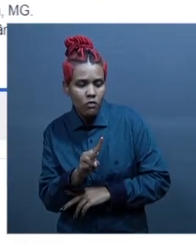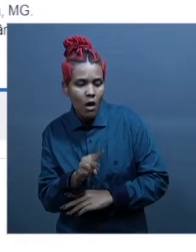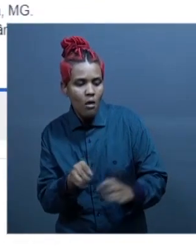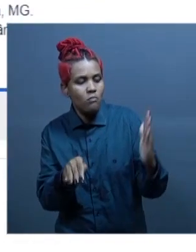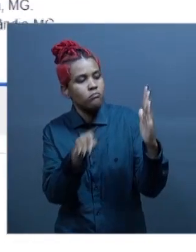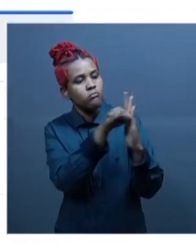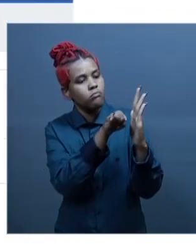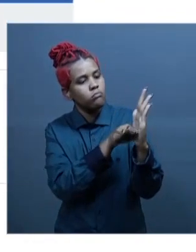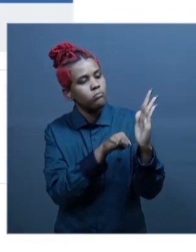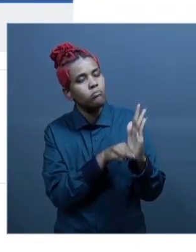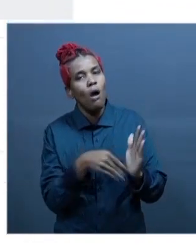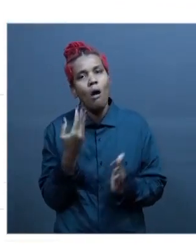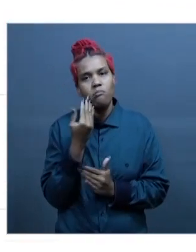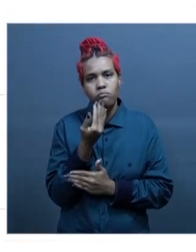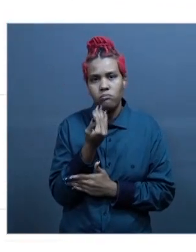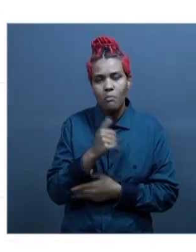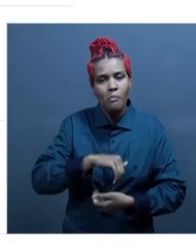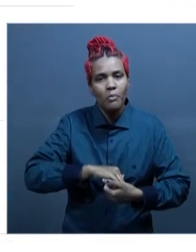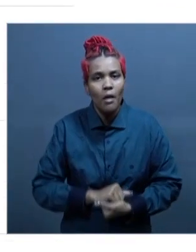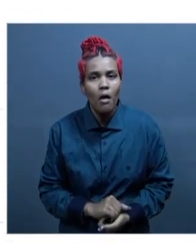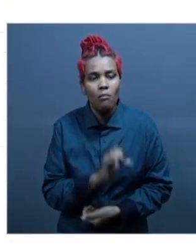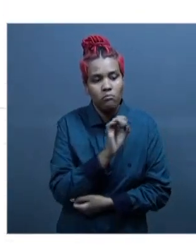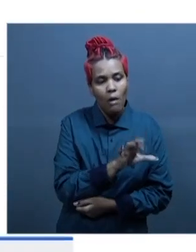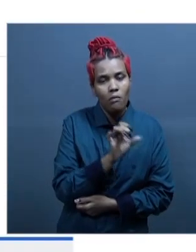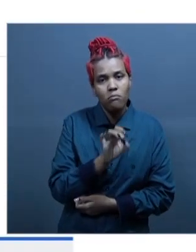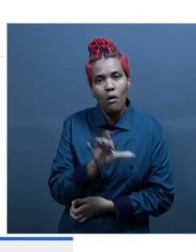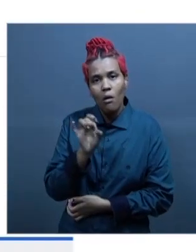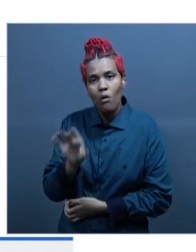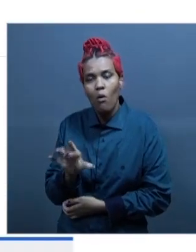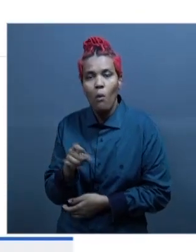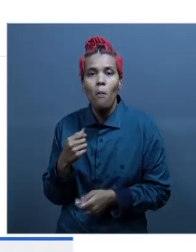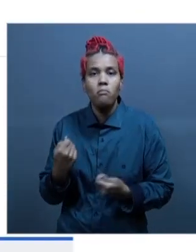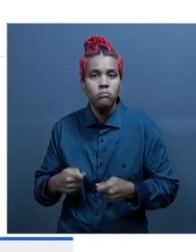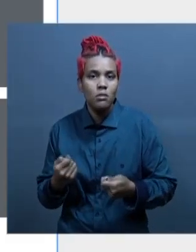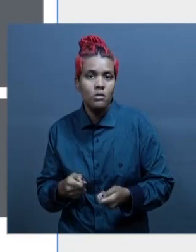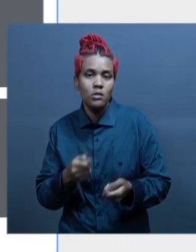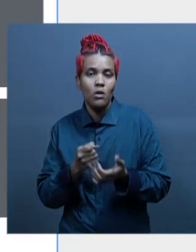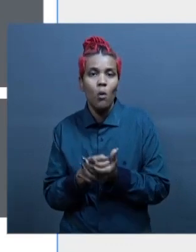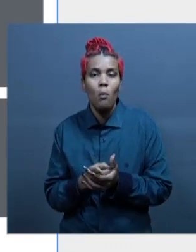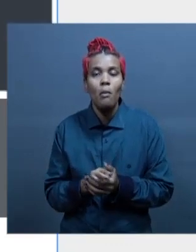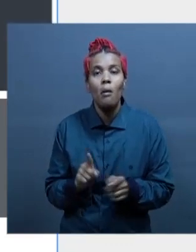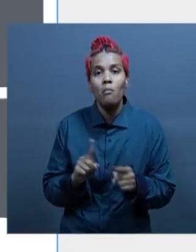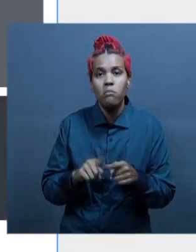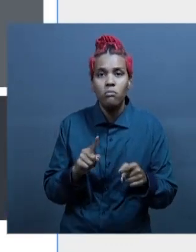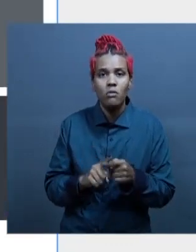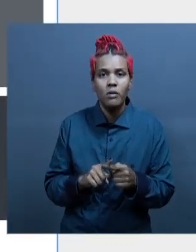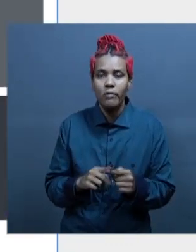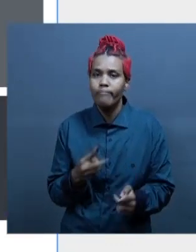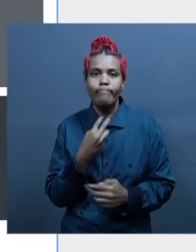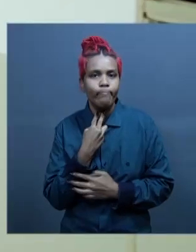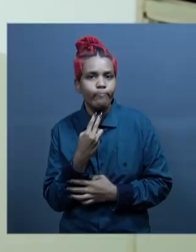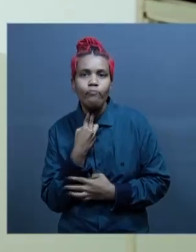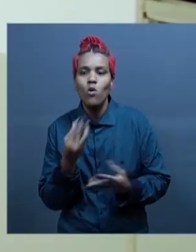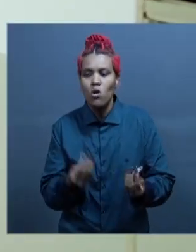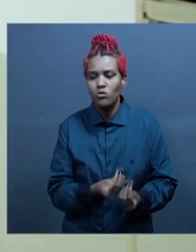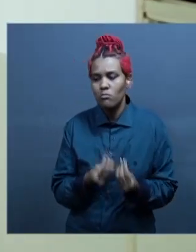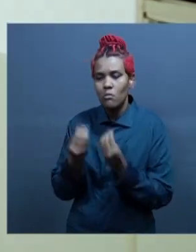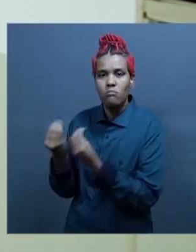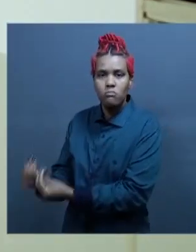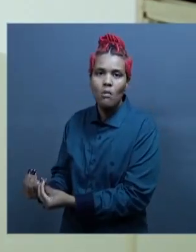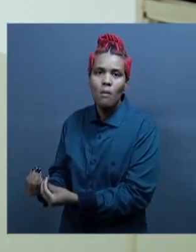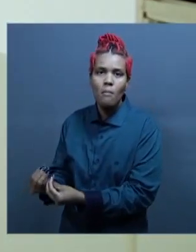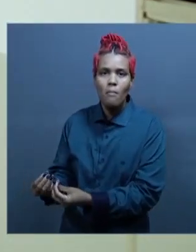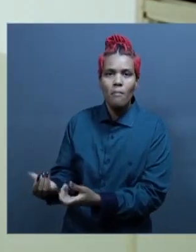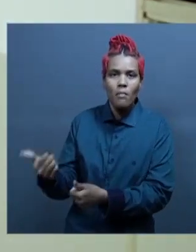r us cada usuário deve comprar o seu voucher porque o uso é intransferível que é um período de adaptação